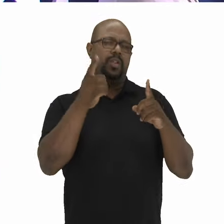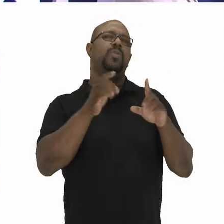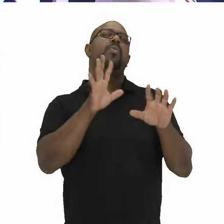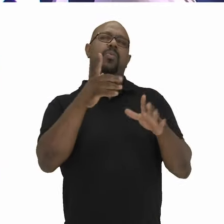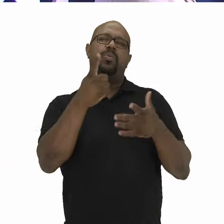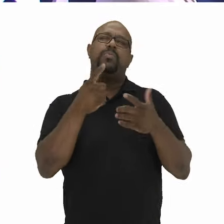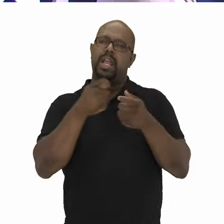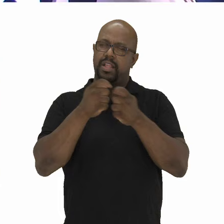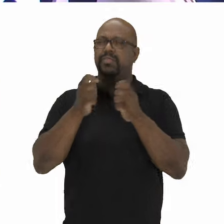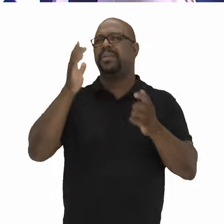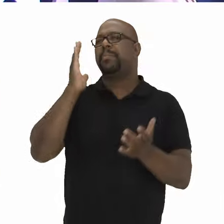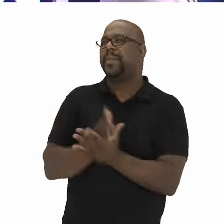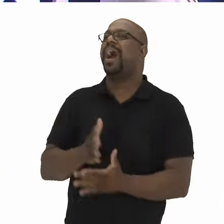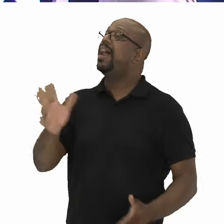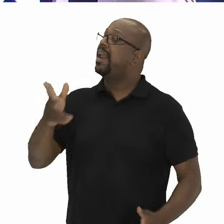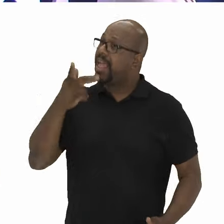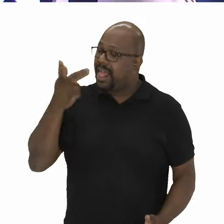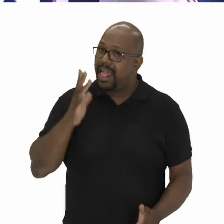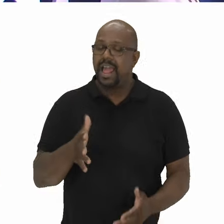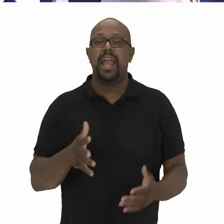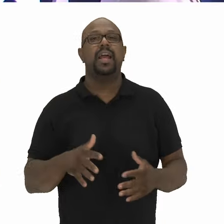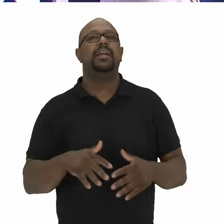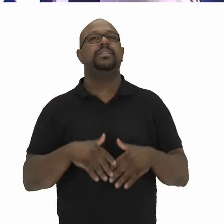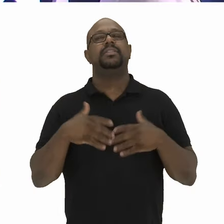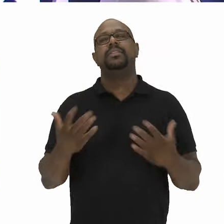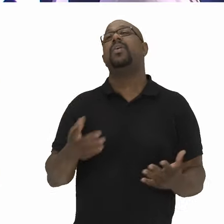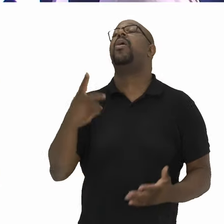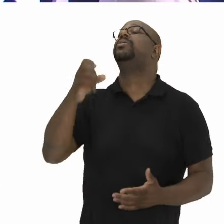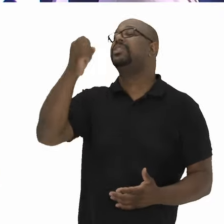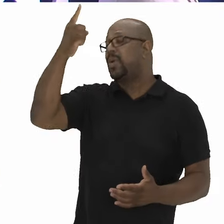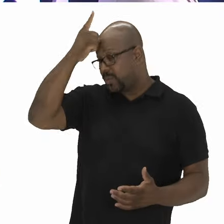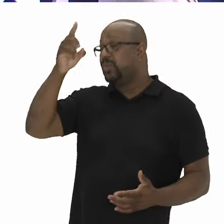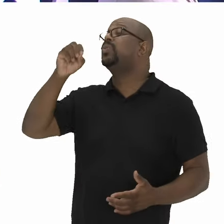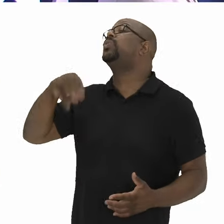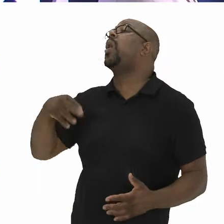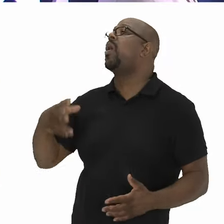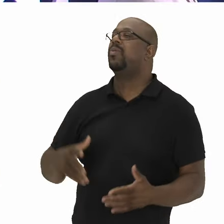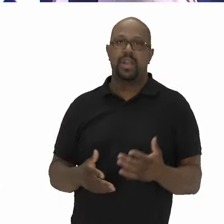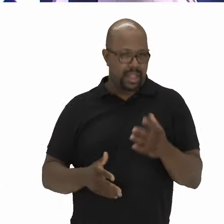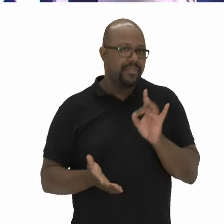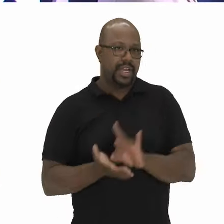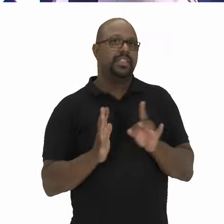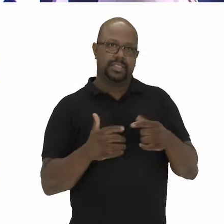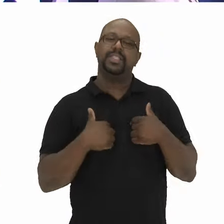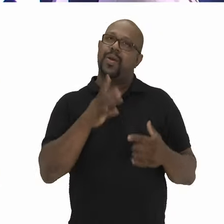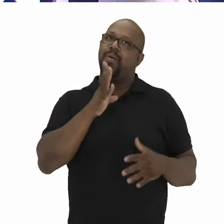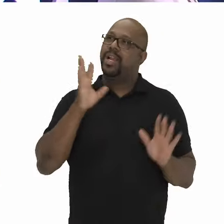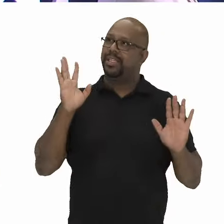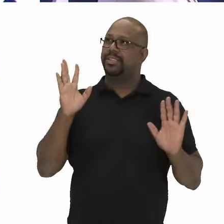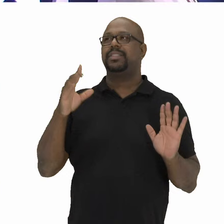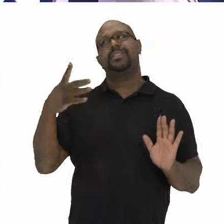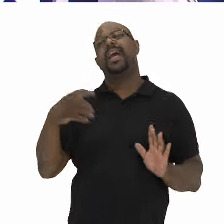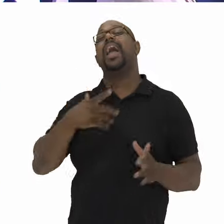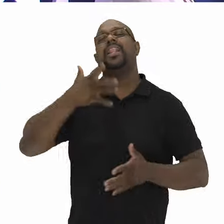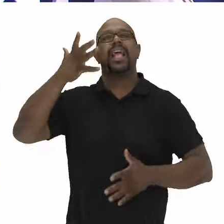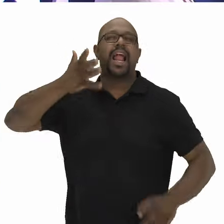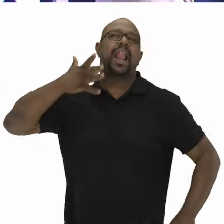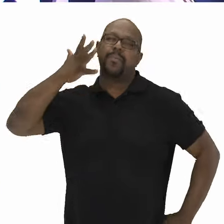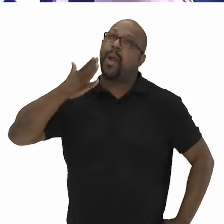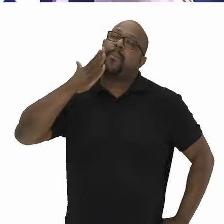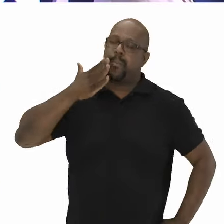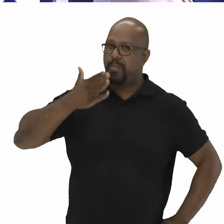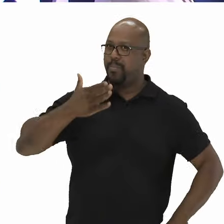sou falou Para gente Pois é e E aí qual é o seu dom é verdade é verdade